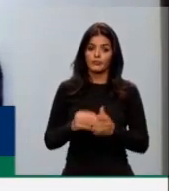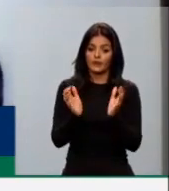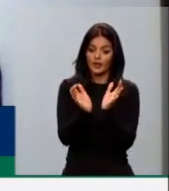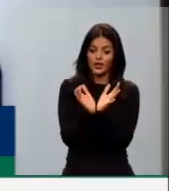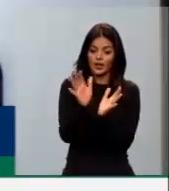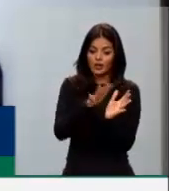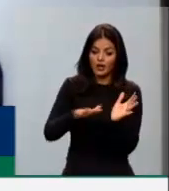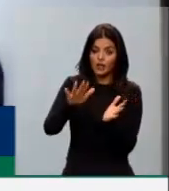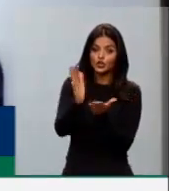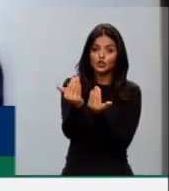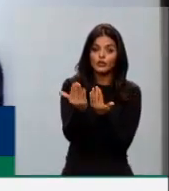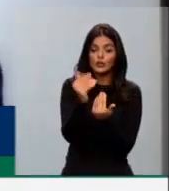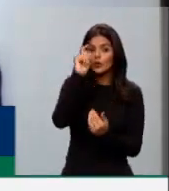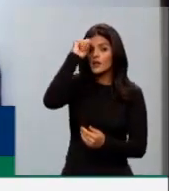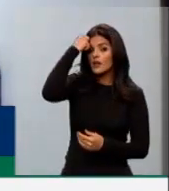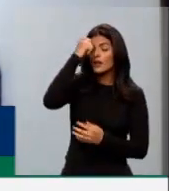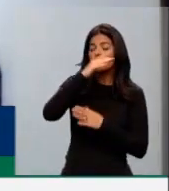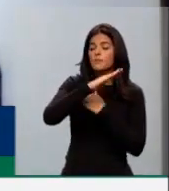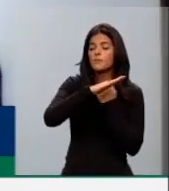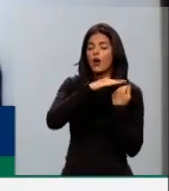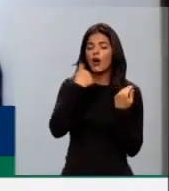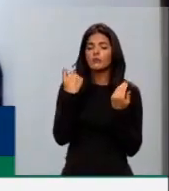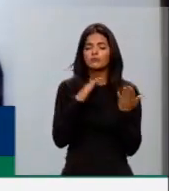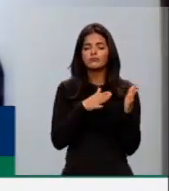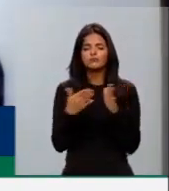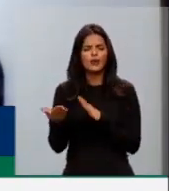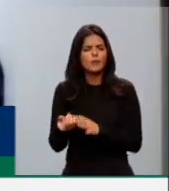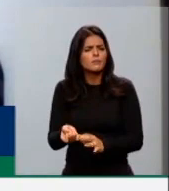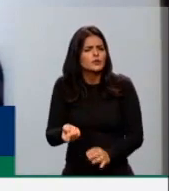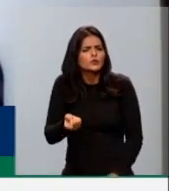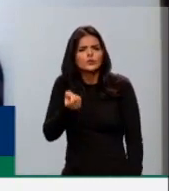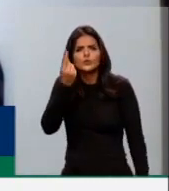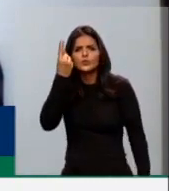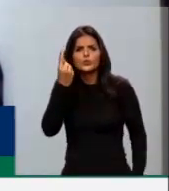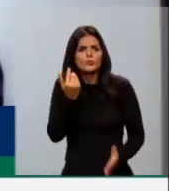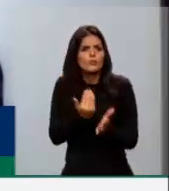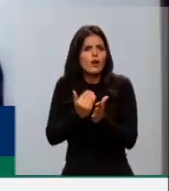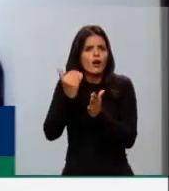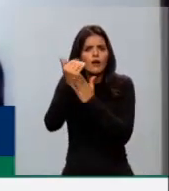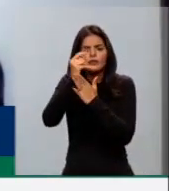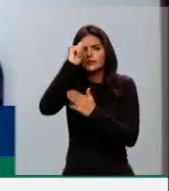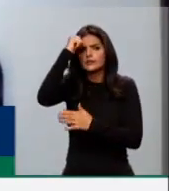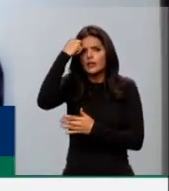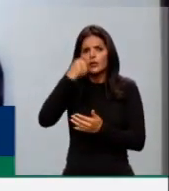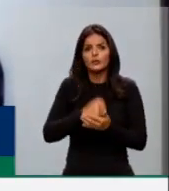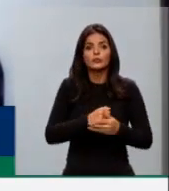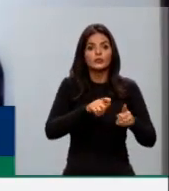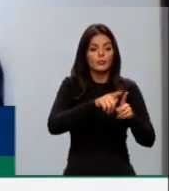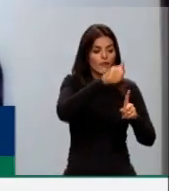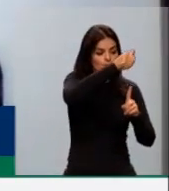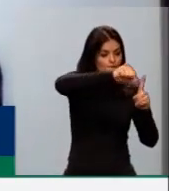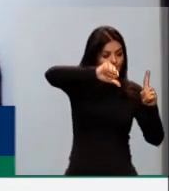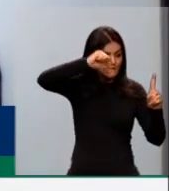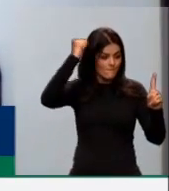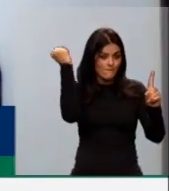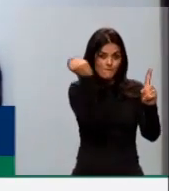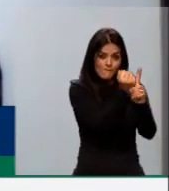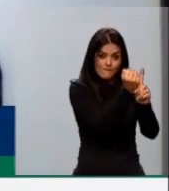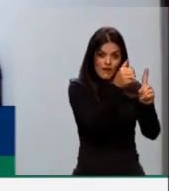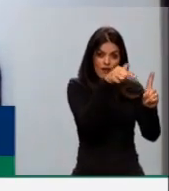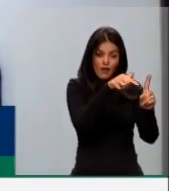uma coisa absurda neste país. A gente fala da situação também que eu chamo de feminicídio antinegro, esse